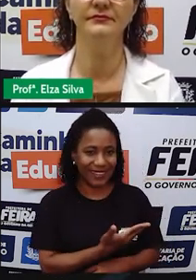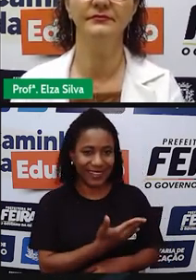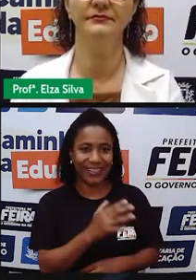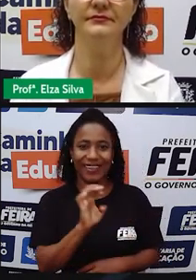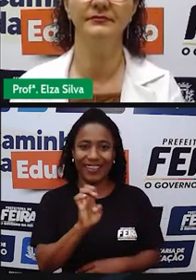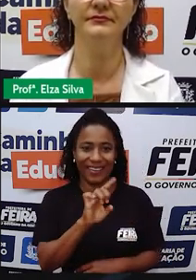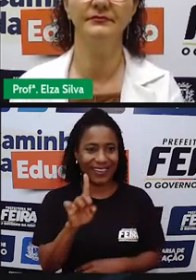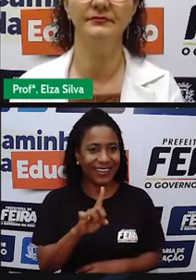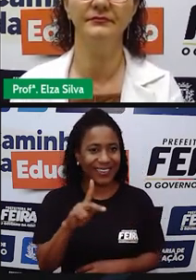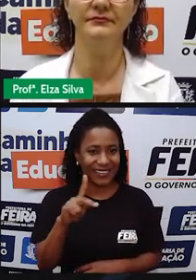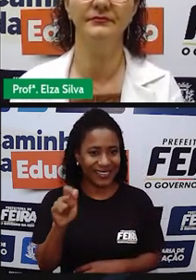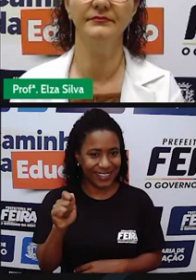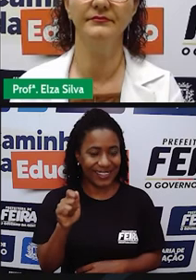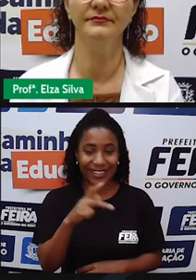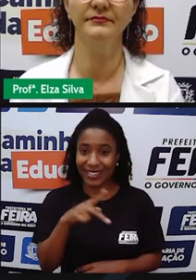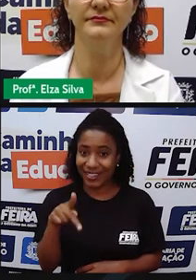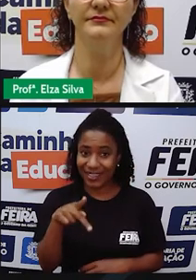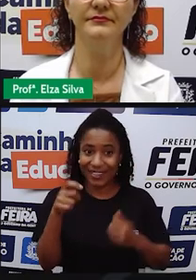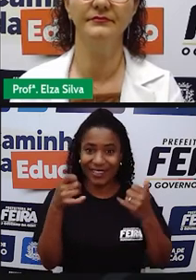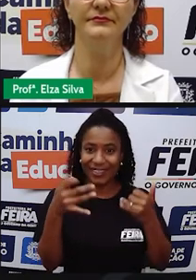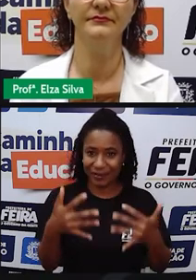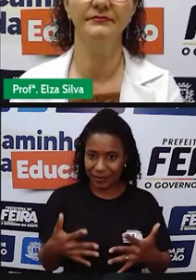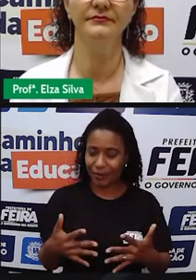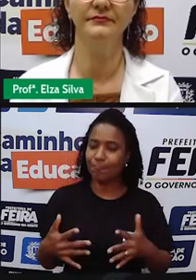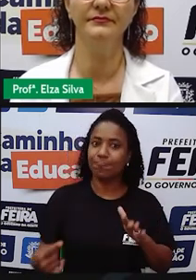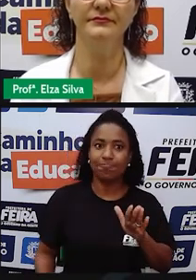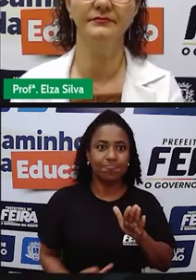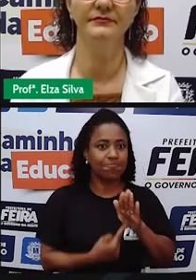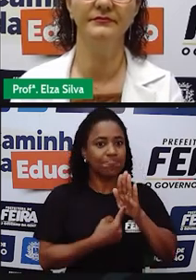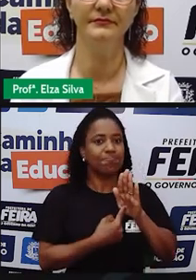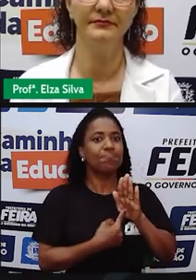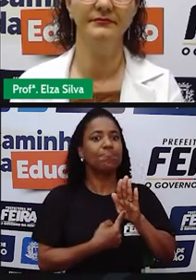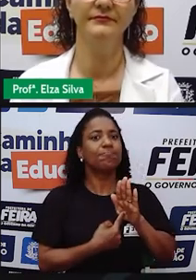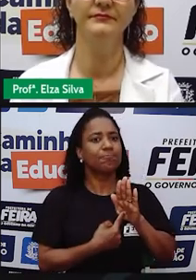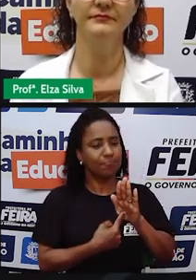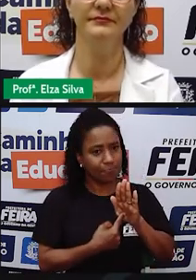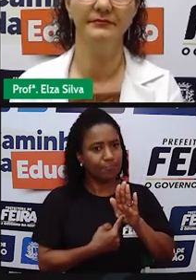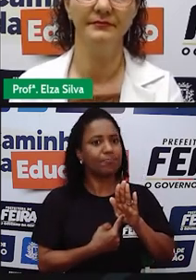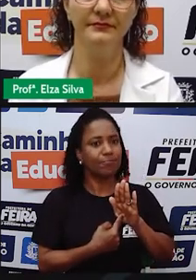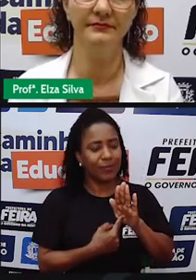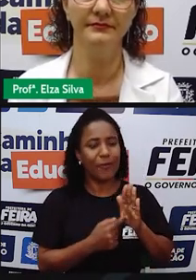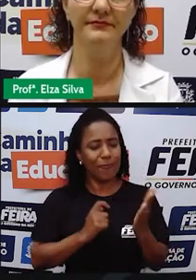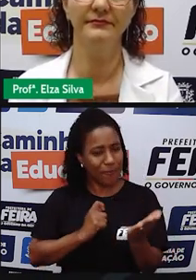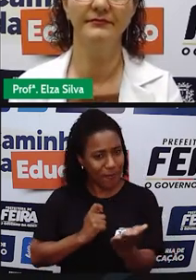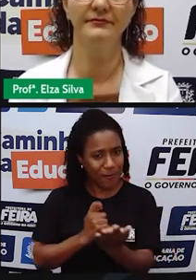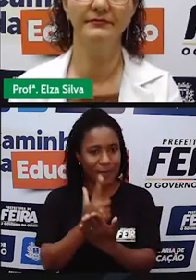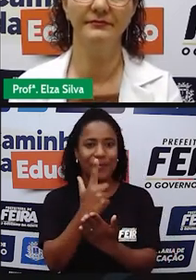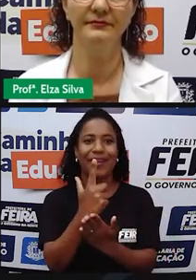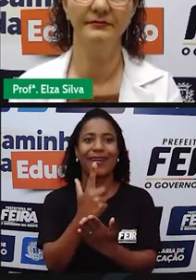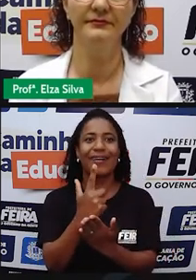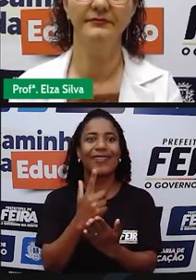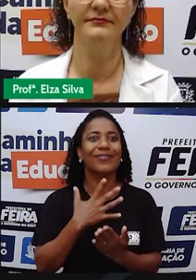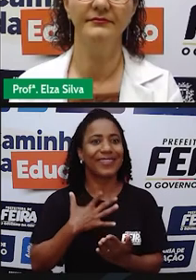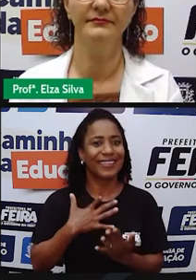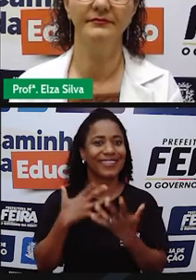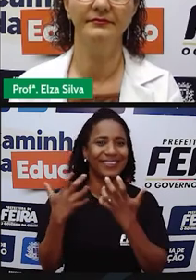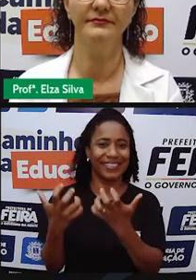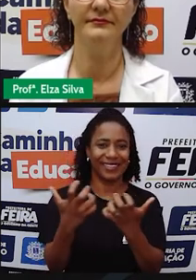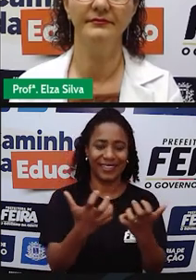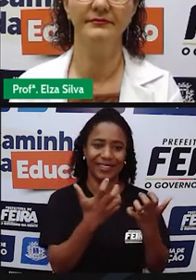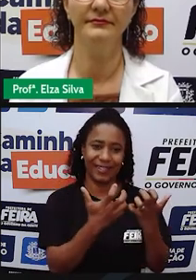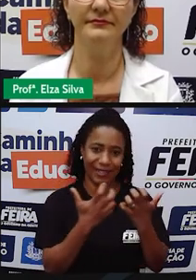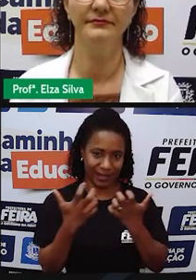passa a ter aquela vontade, aquele impacto de que você faça conforme o que está sendo trazido no anúncio publicitário. Então, é uma forma